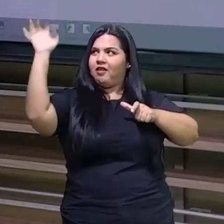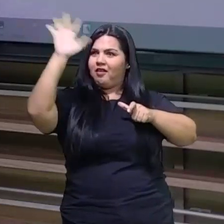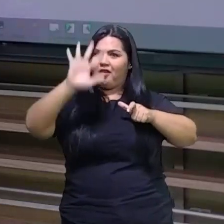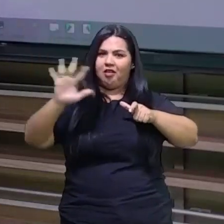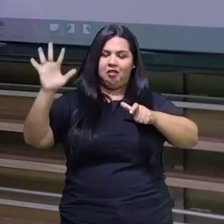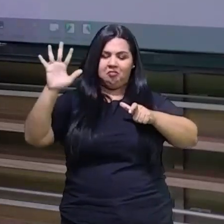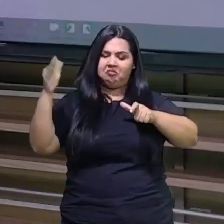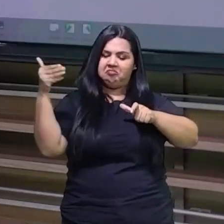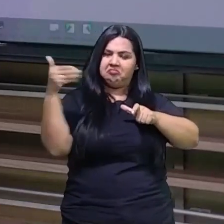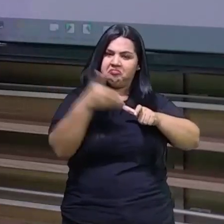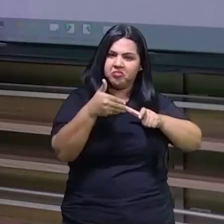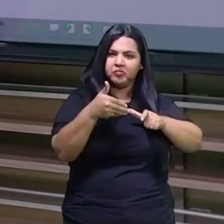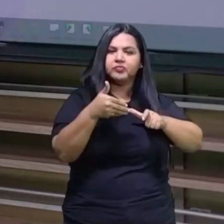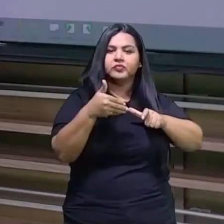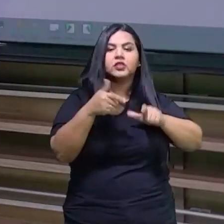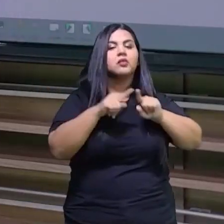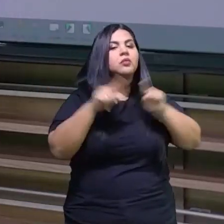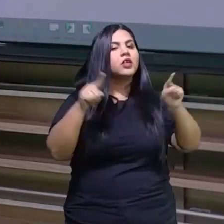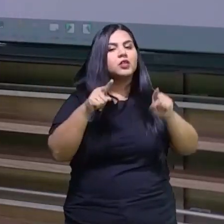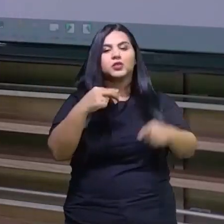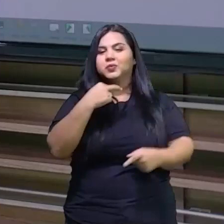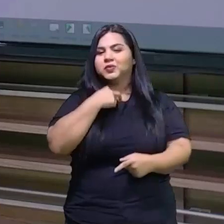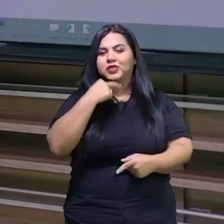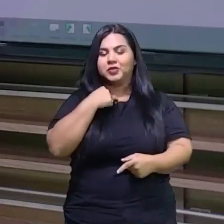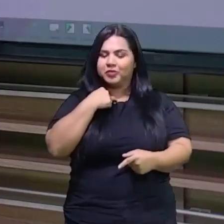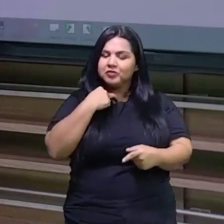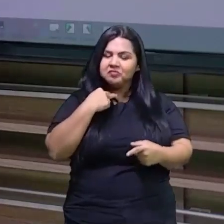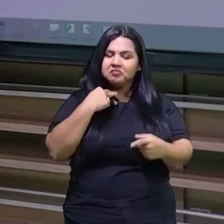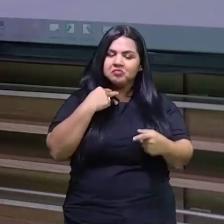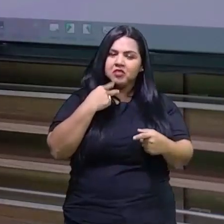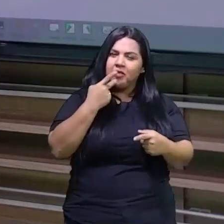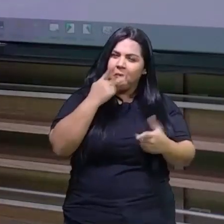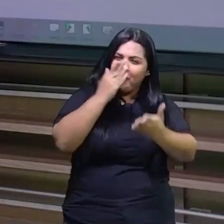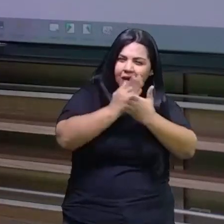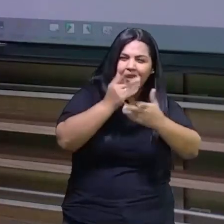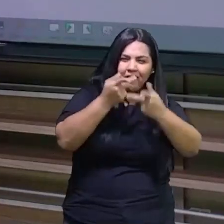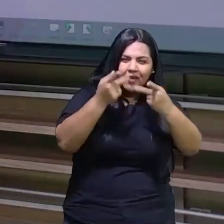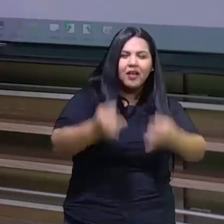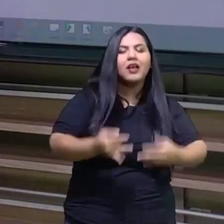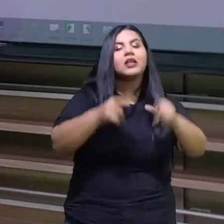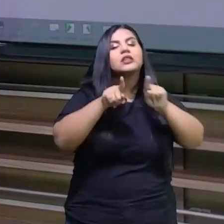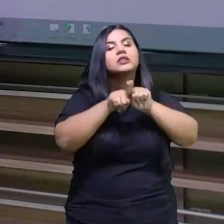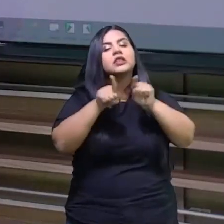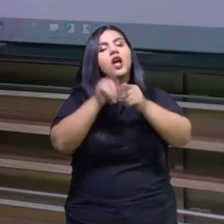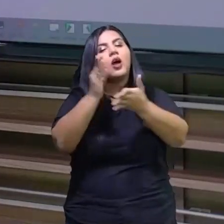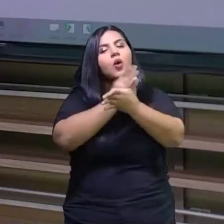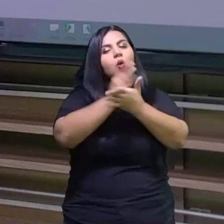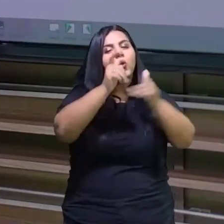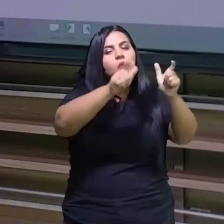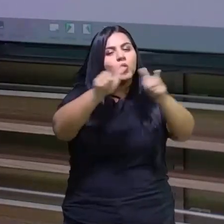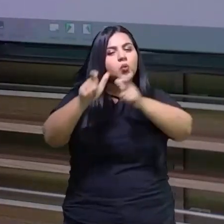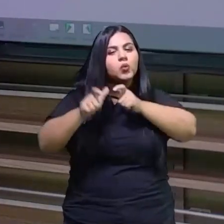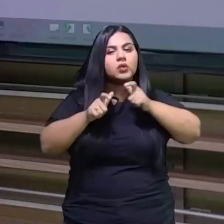pesado. Mas não podemos deixar de falar que existiam os lugares que não eram tão